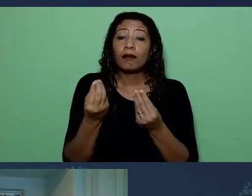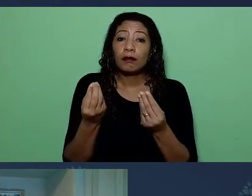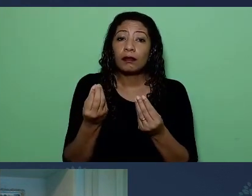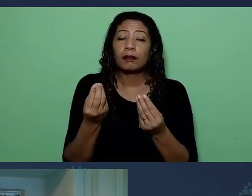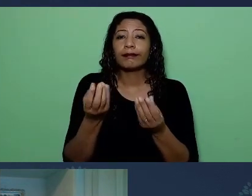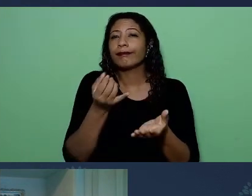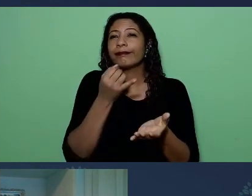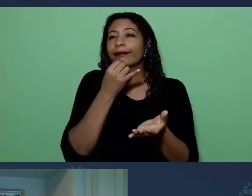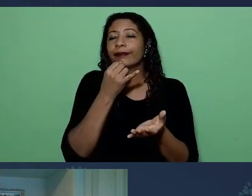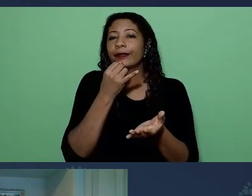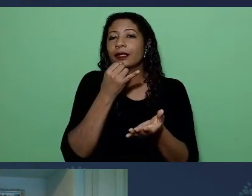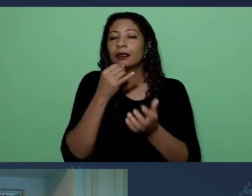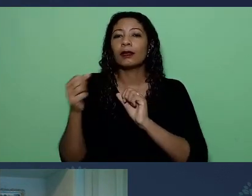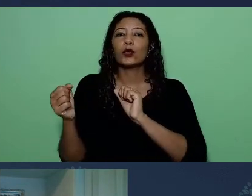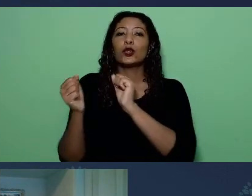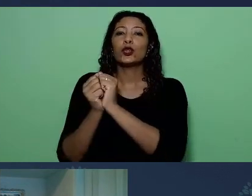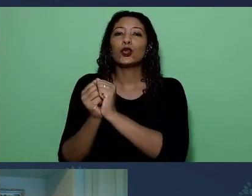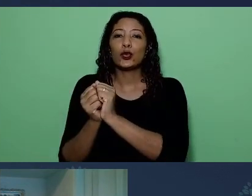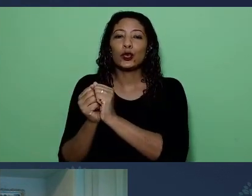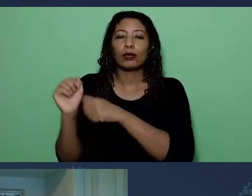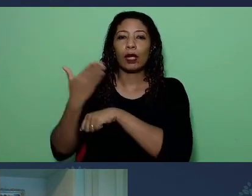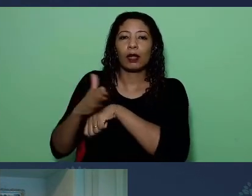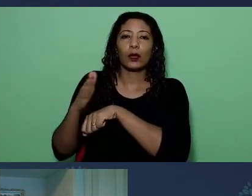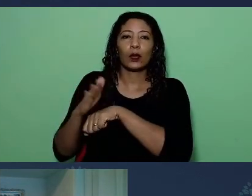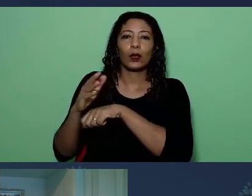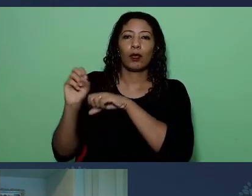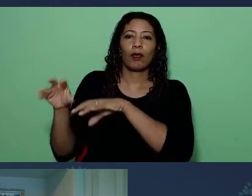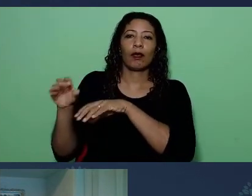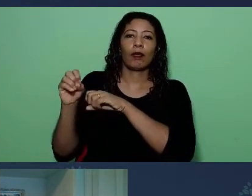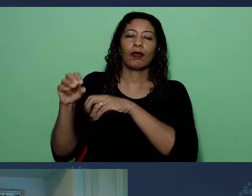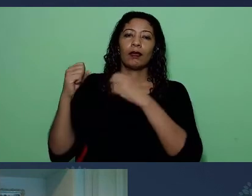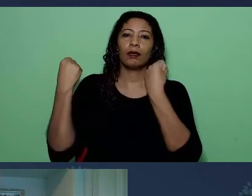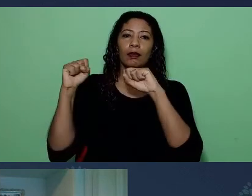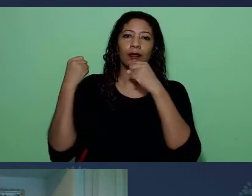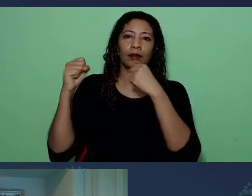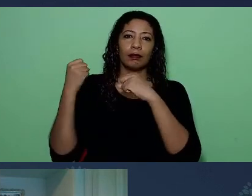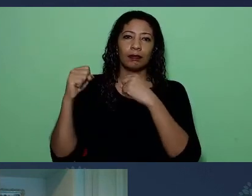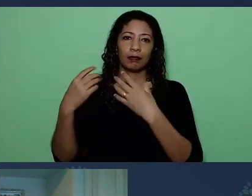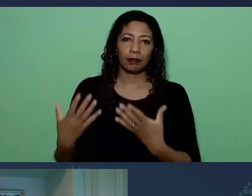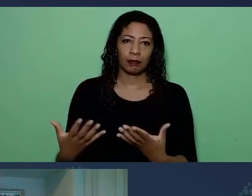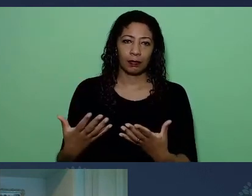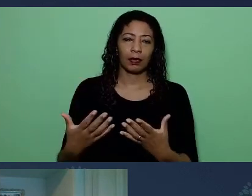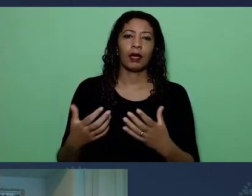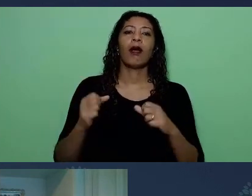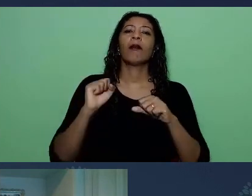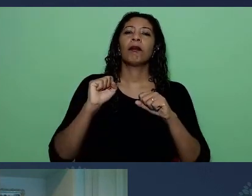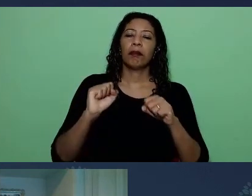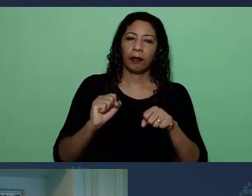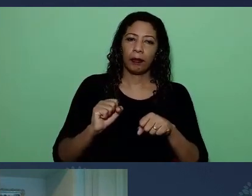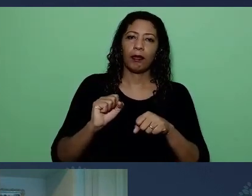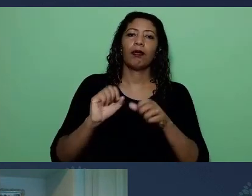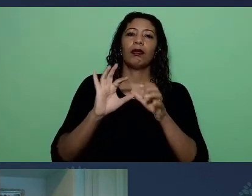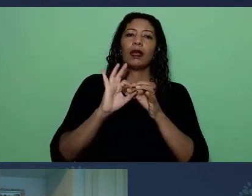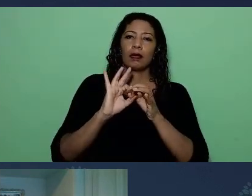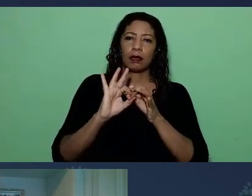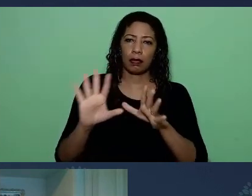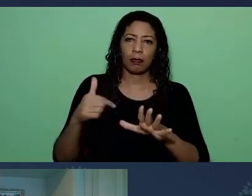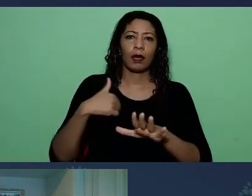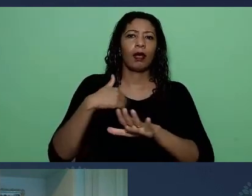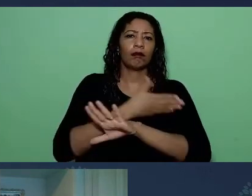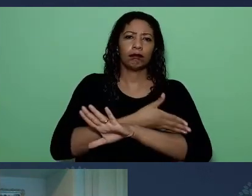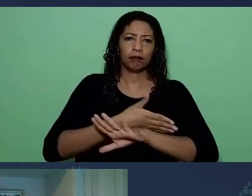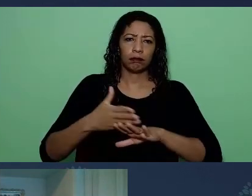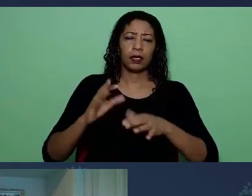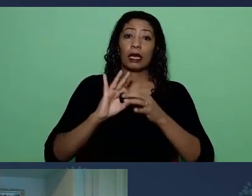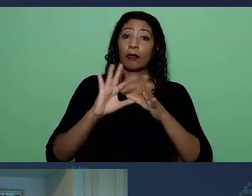por exemplo, o educador físico, né? A gente pode dar alta, sim, eu costumo dar alta para esses pacientes